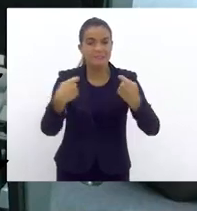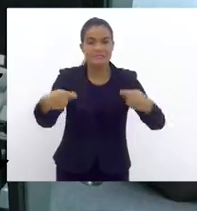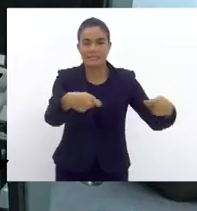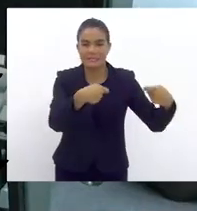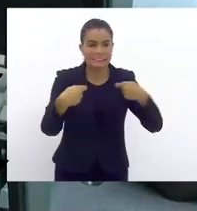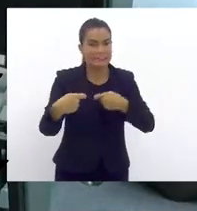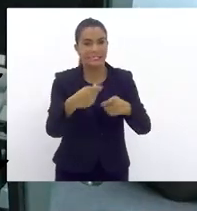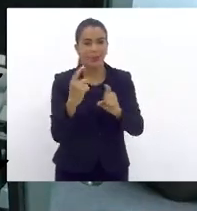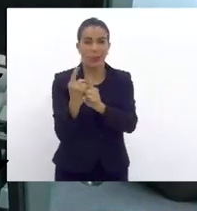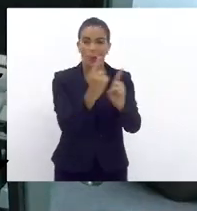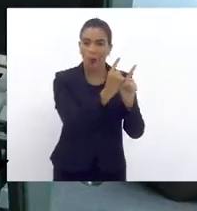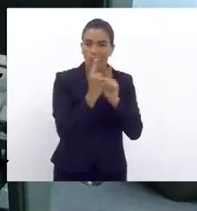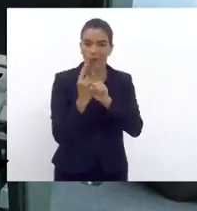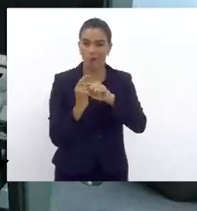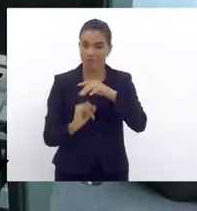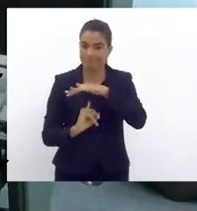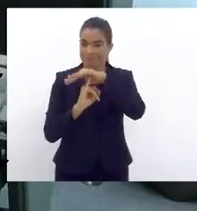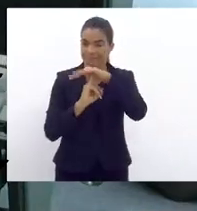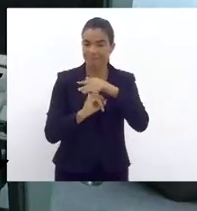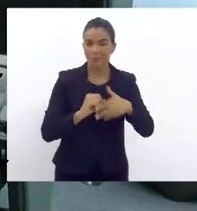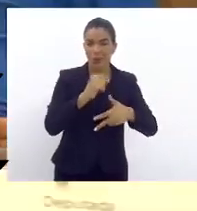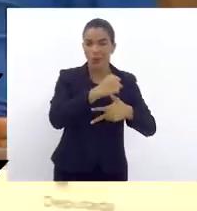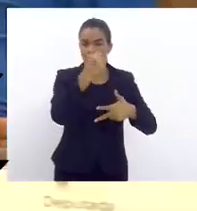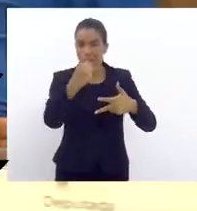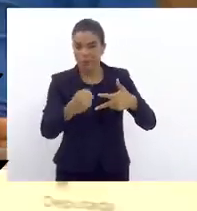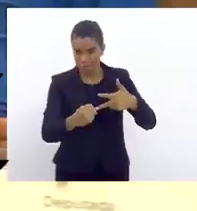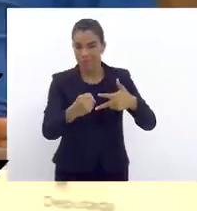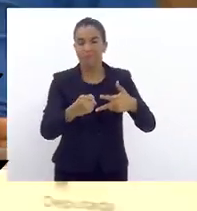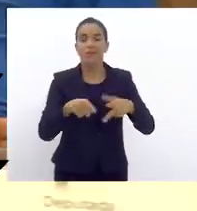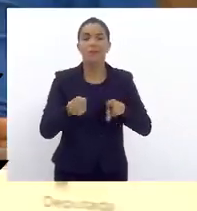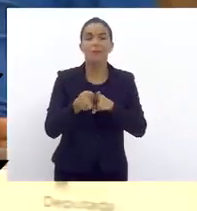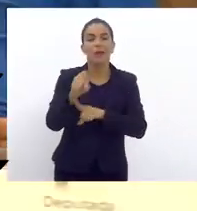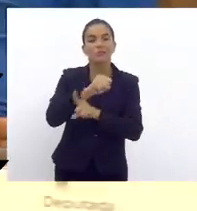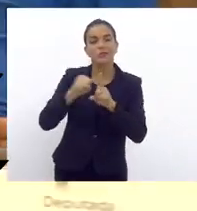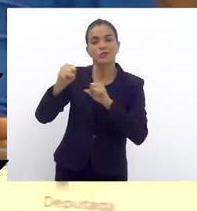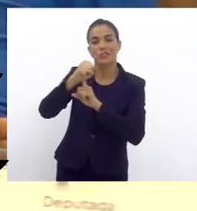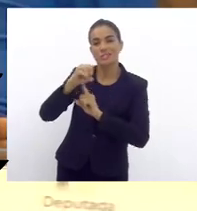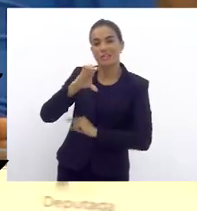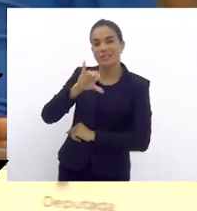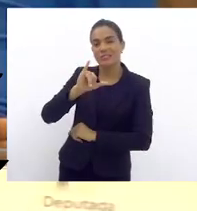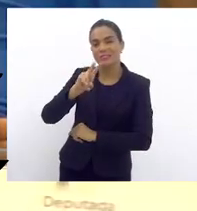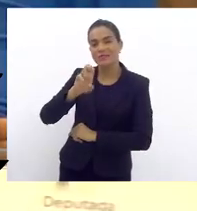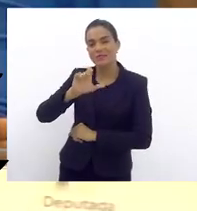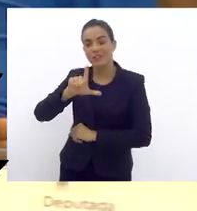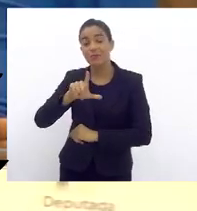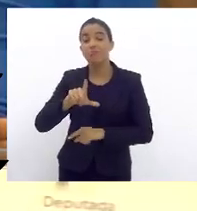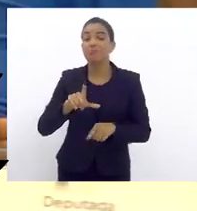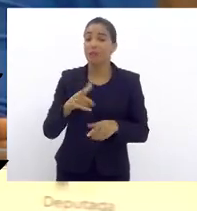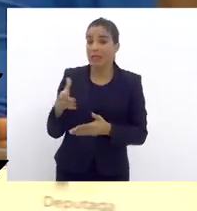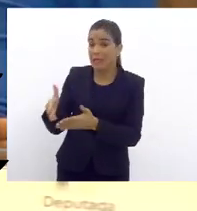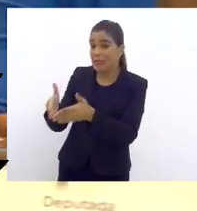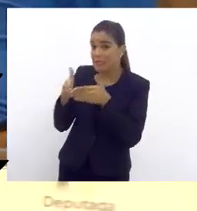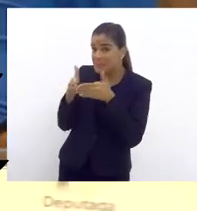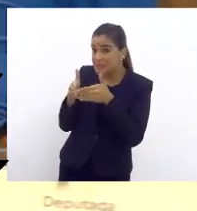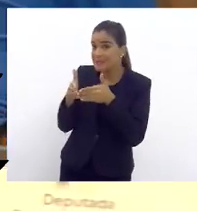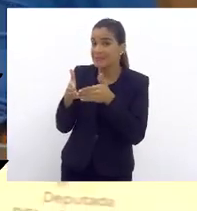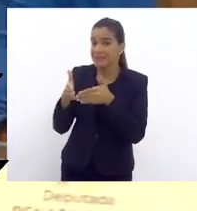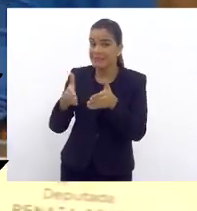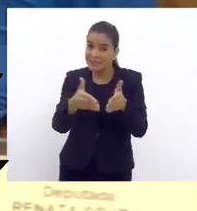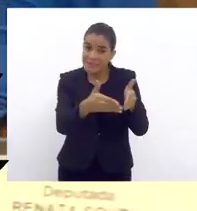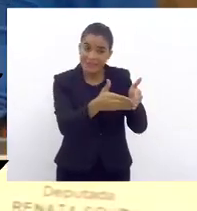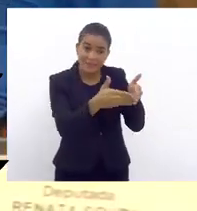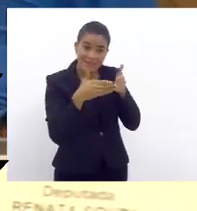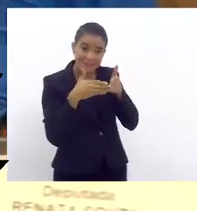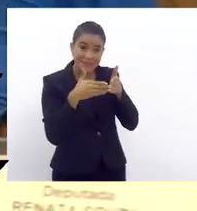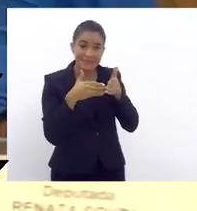necessário encontro institucional entre o poder público e a sociedade civil peço que licença para chegar todos